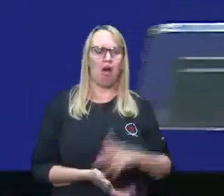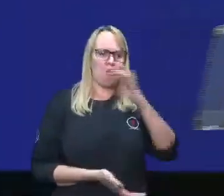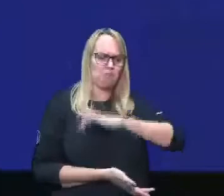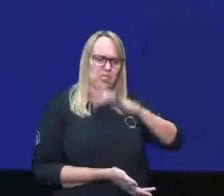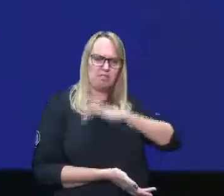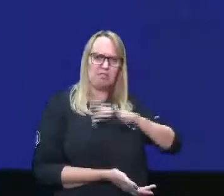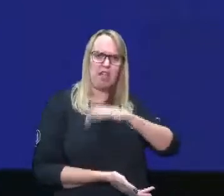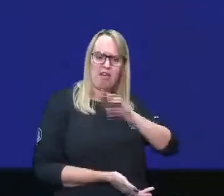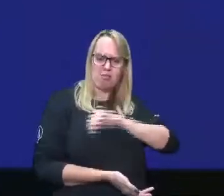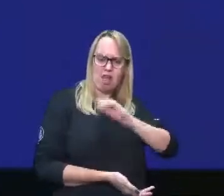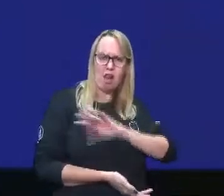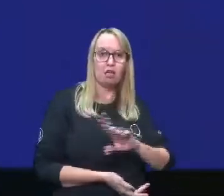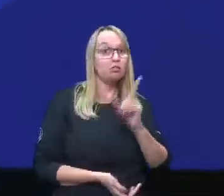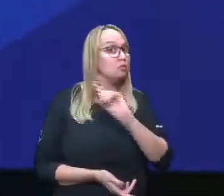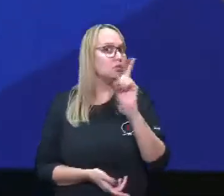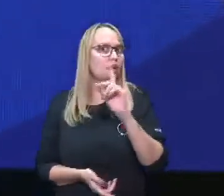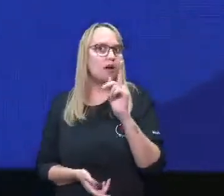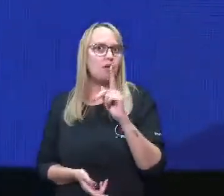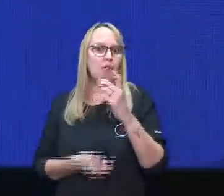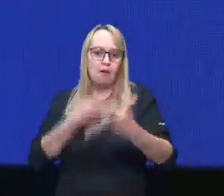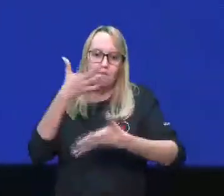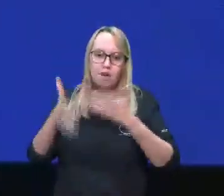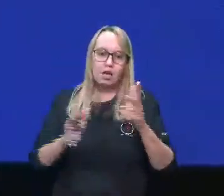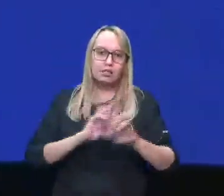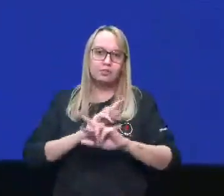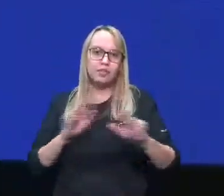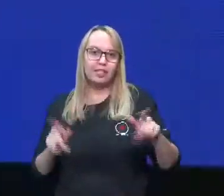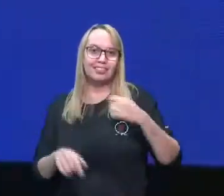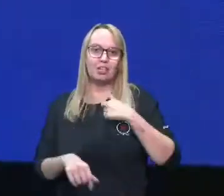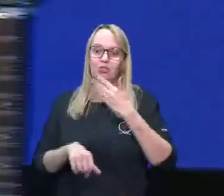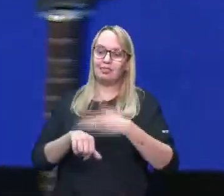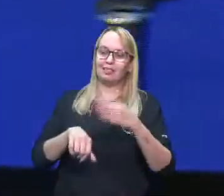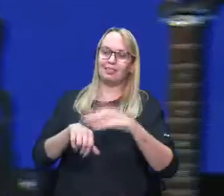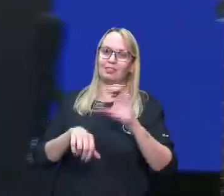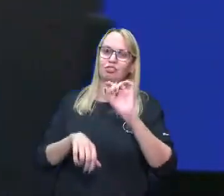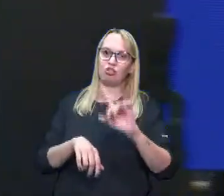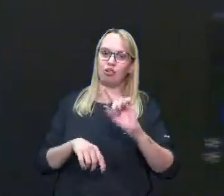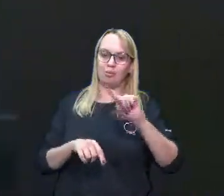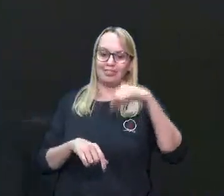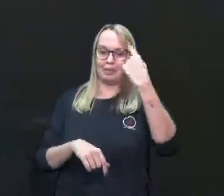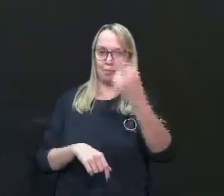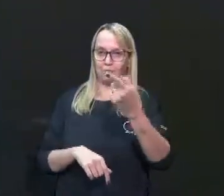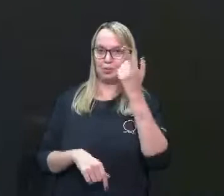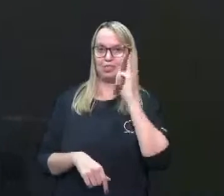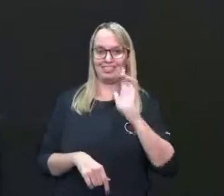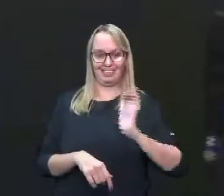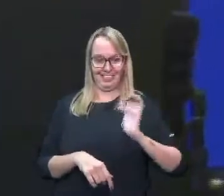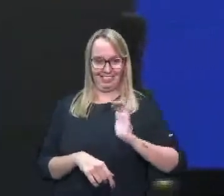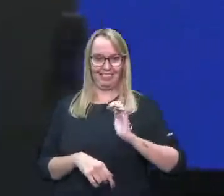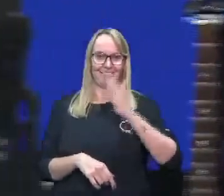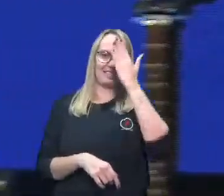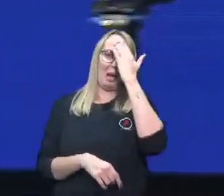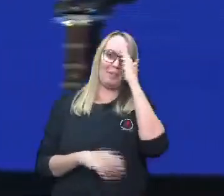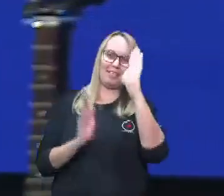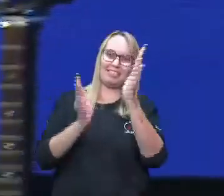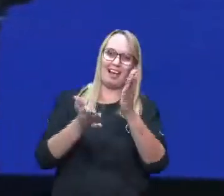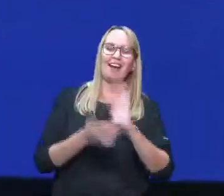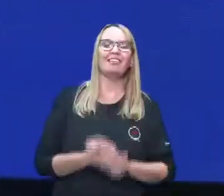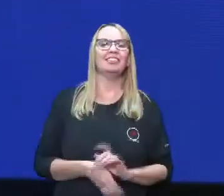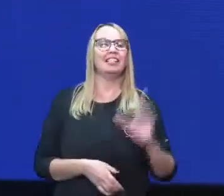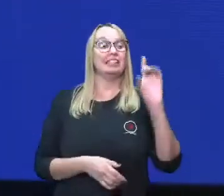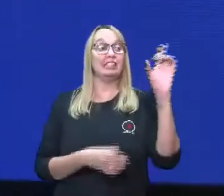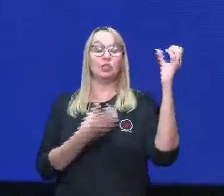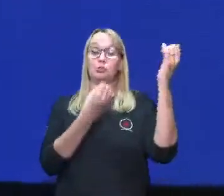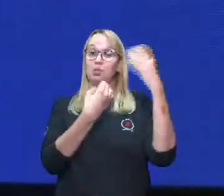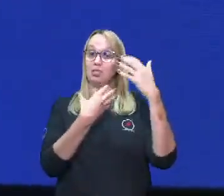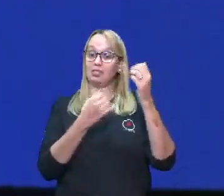miséria. Não, amigo, diga assim, isso aqui é um treinamento para a próxima fase. Isso aqui é Deus me ensinando a ser fiel no